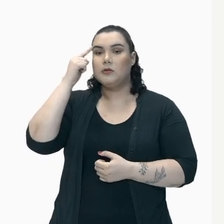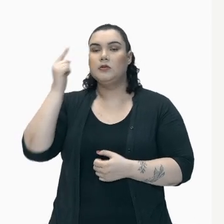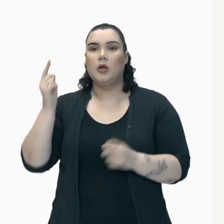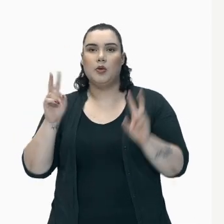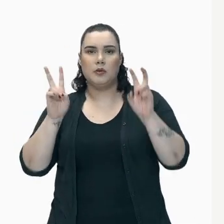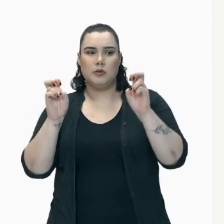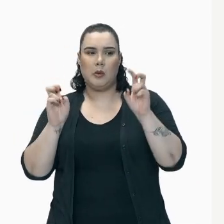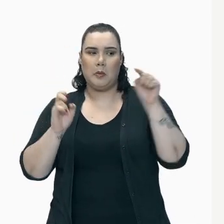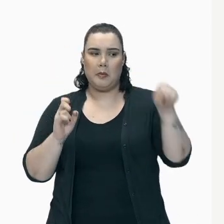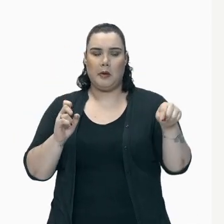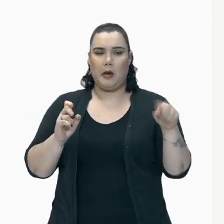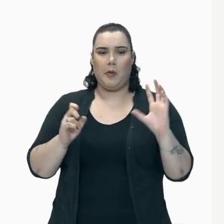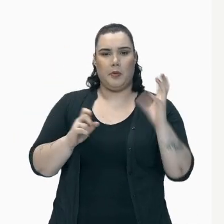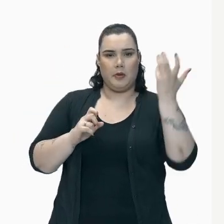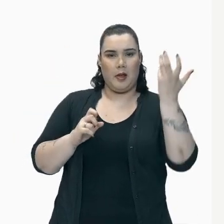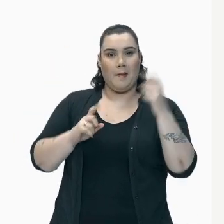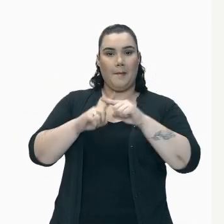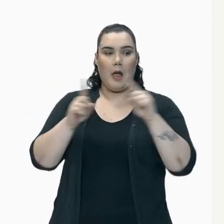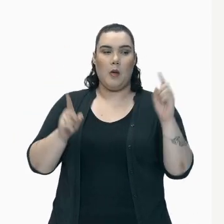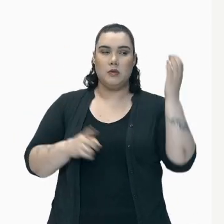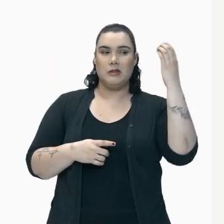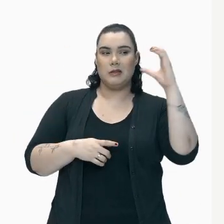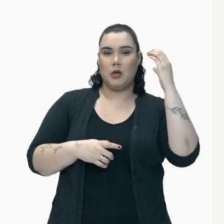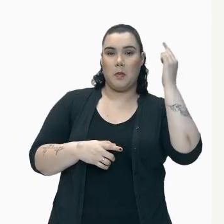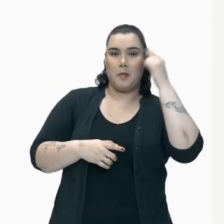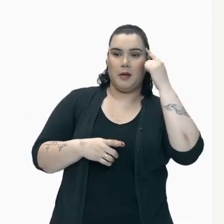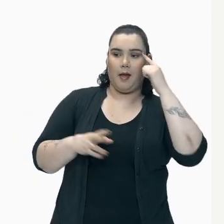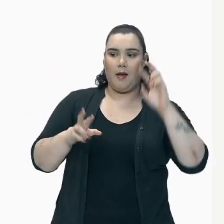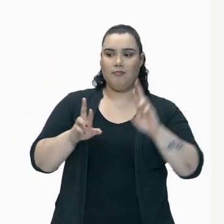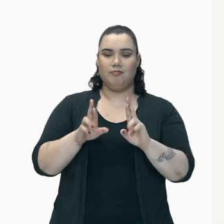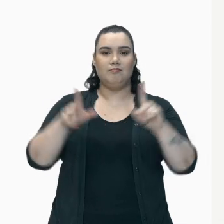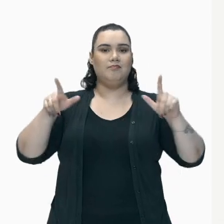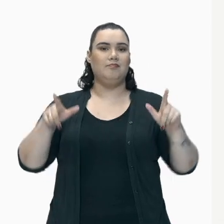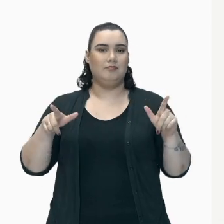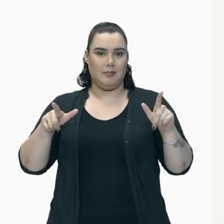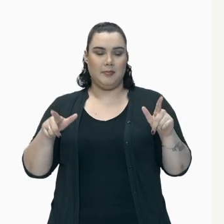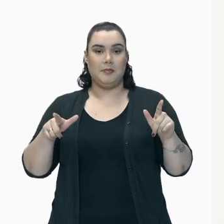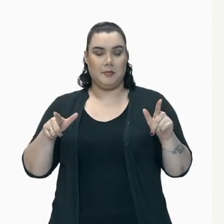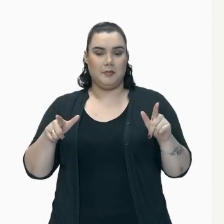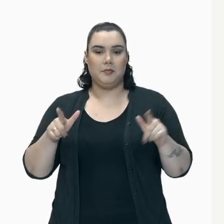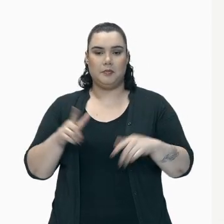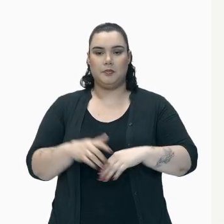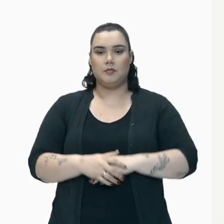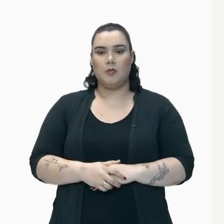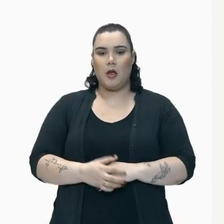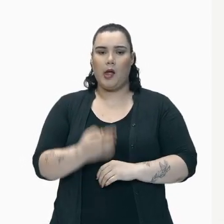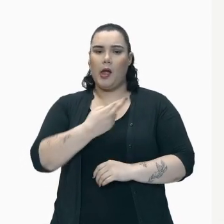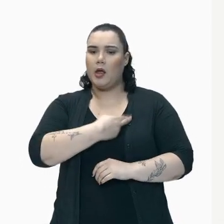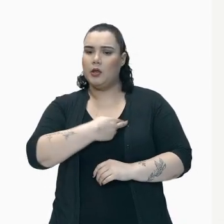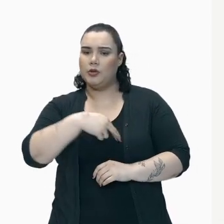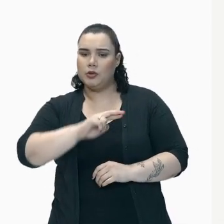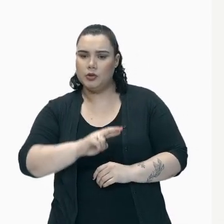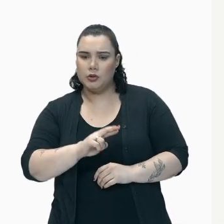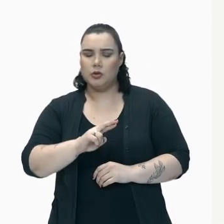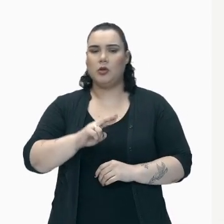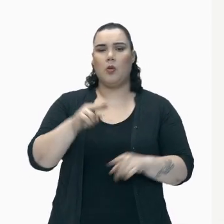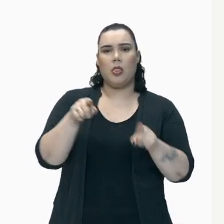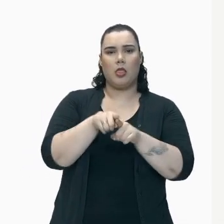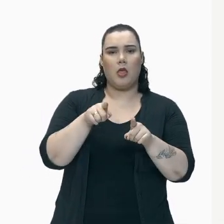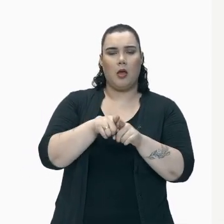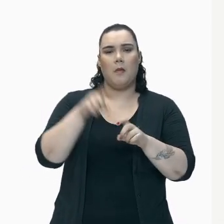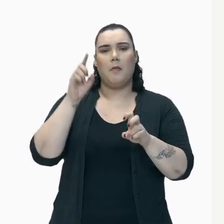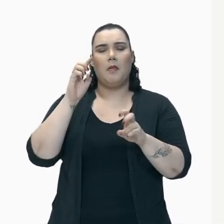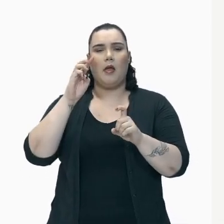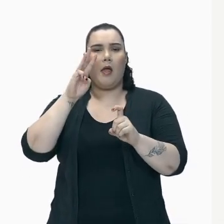o mesmo pensamento científico, né? O que a gente chama aí de senso comum. E a religião também e as lendas